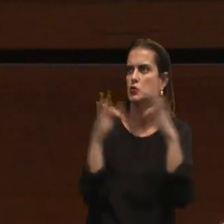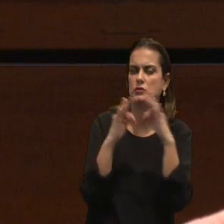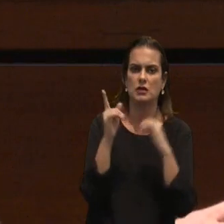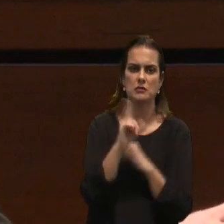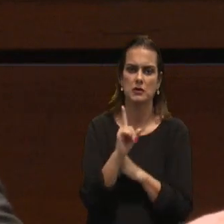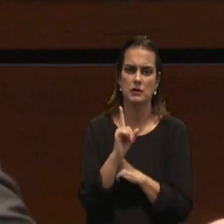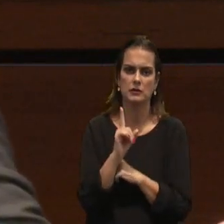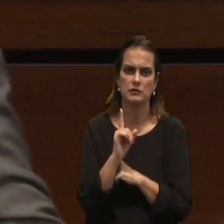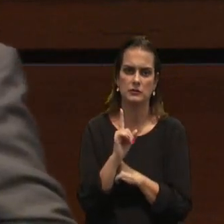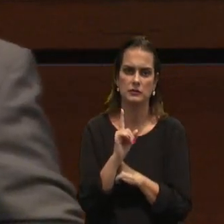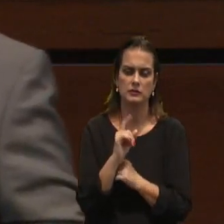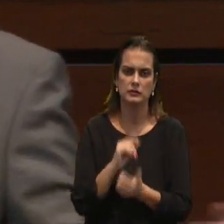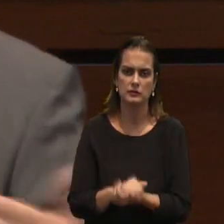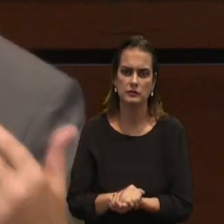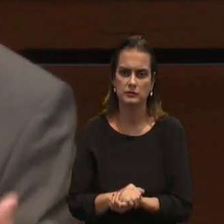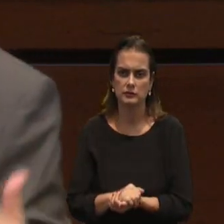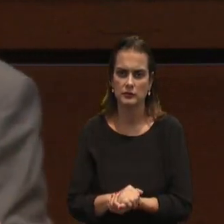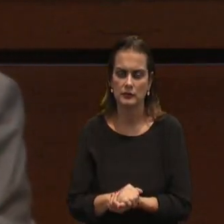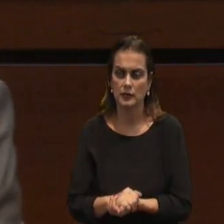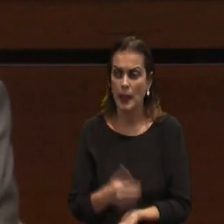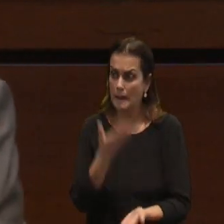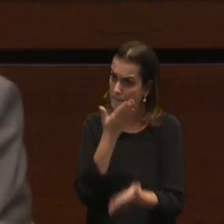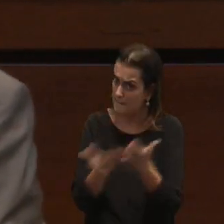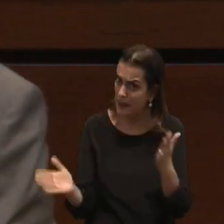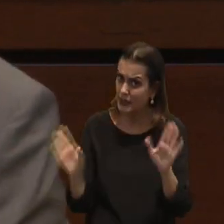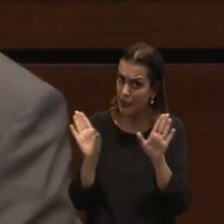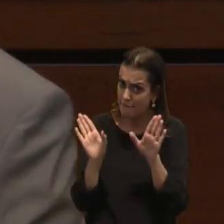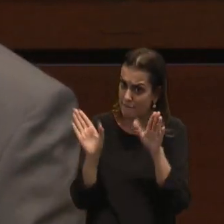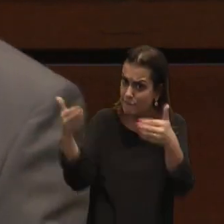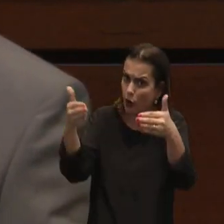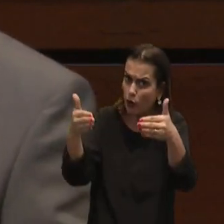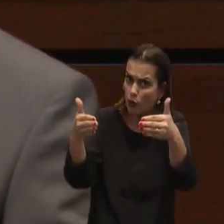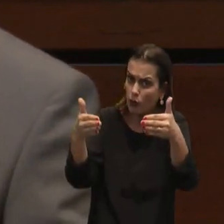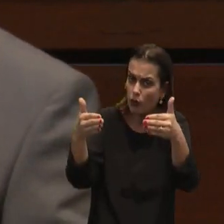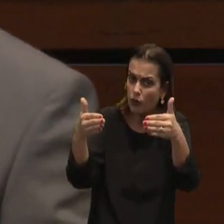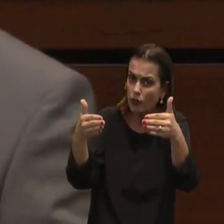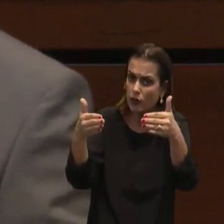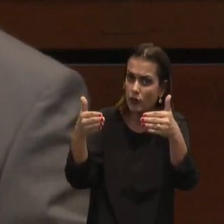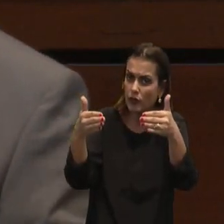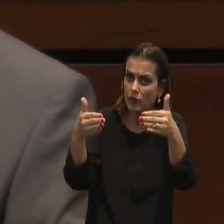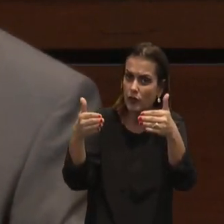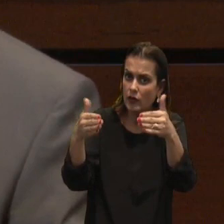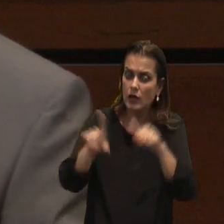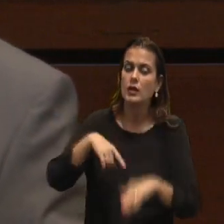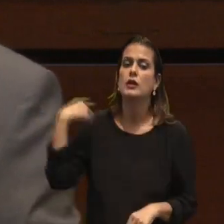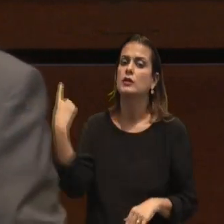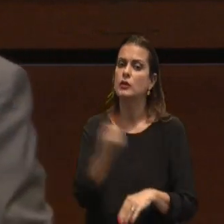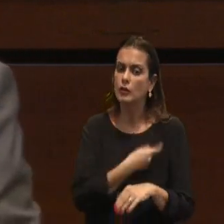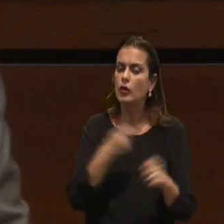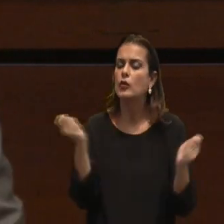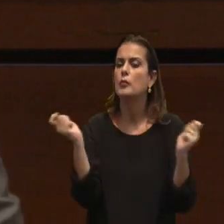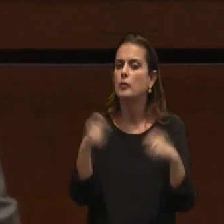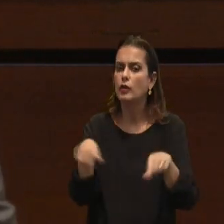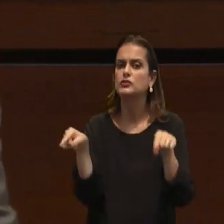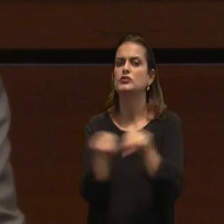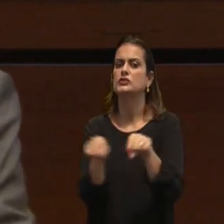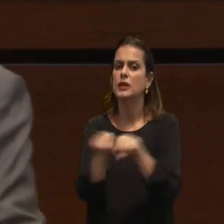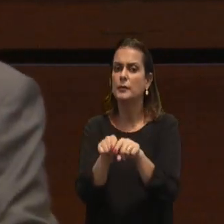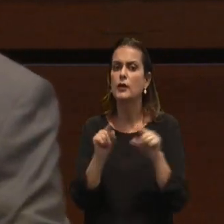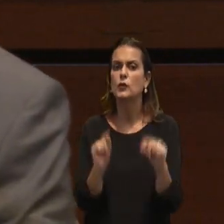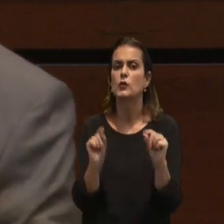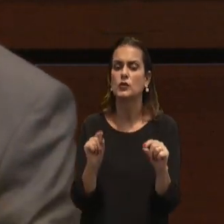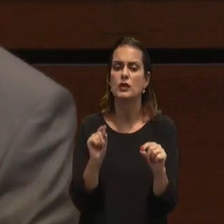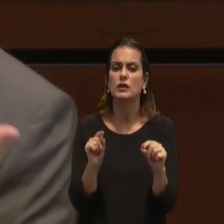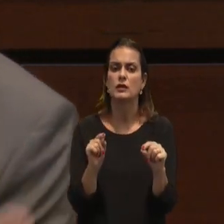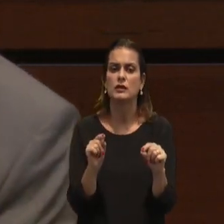verdade? Esta perda da concentração e do foco, nós podemos inclusive cair